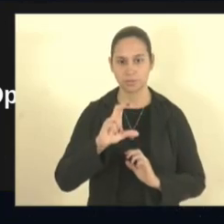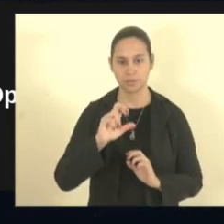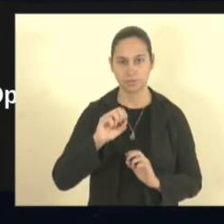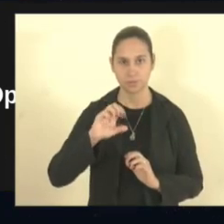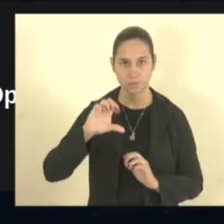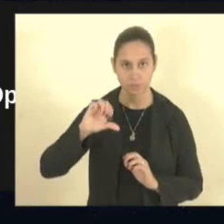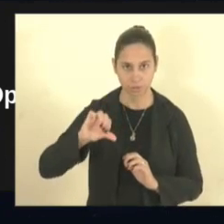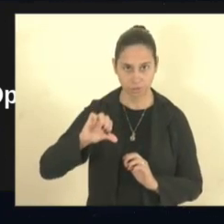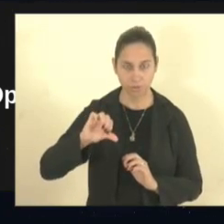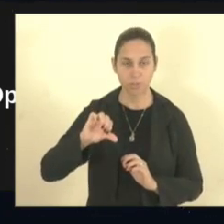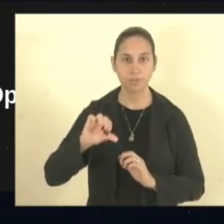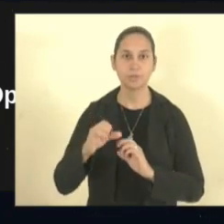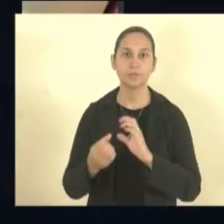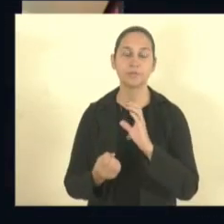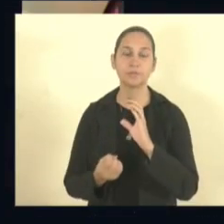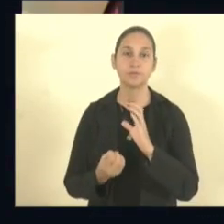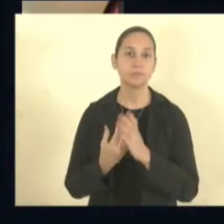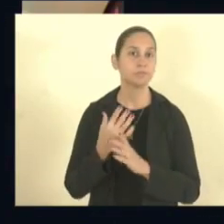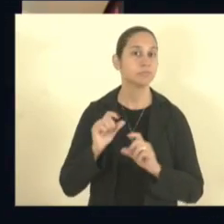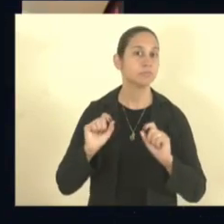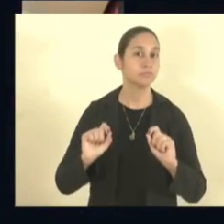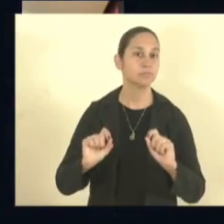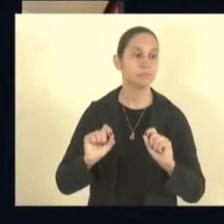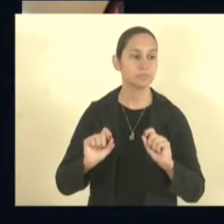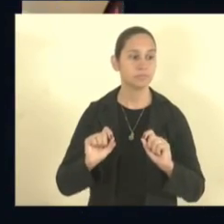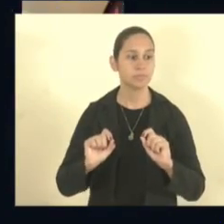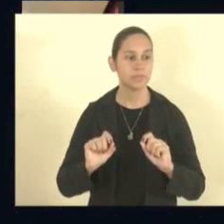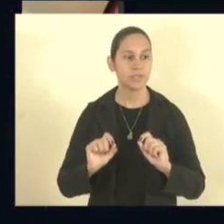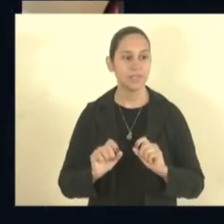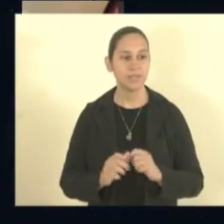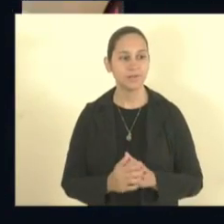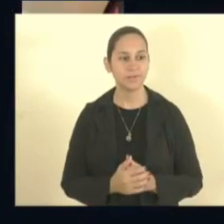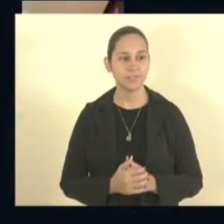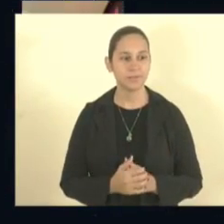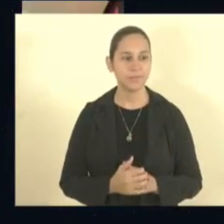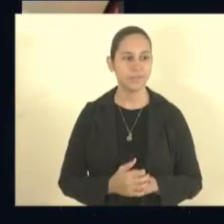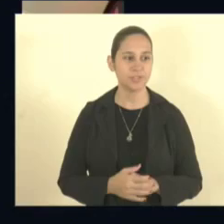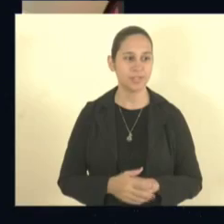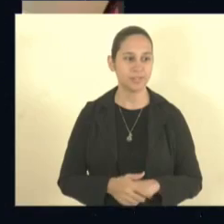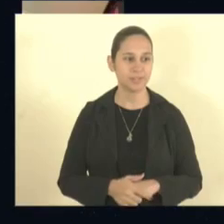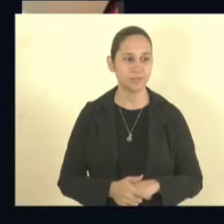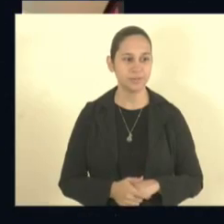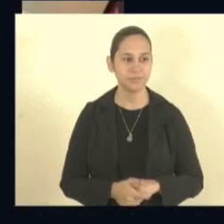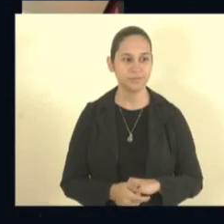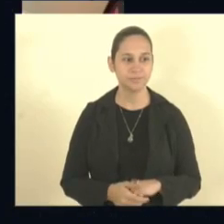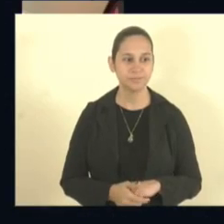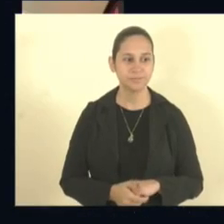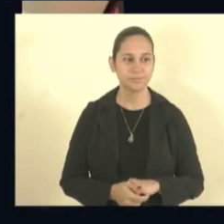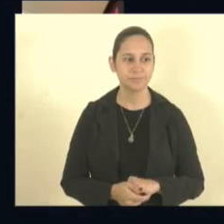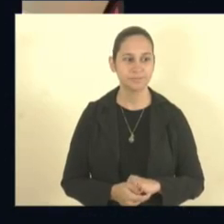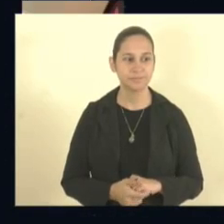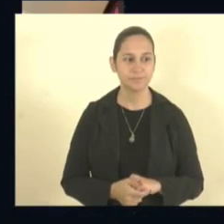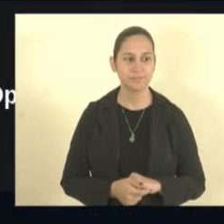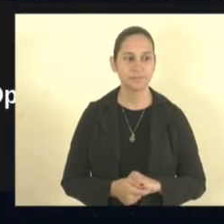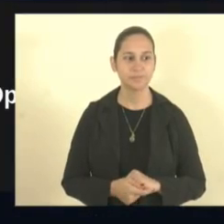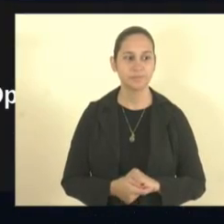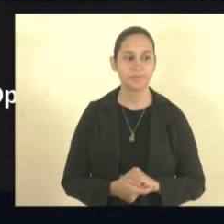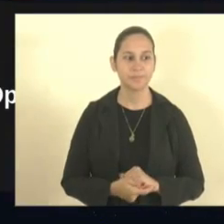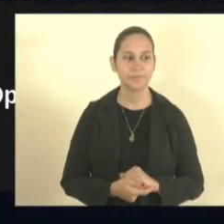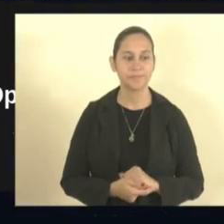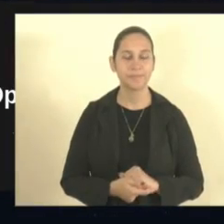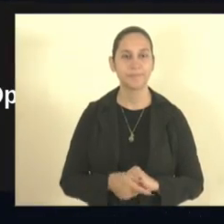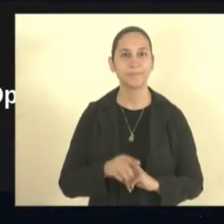509-2024, que autoriza o Poder Executivo a contratar operação de crédito com o Banco Internacional